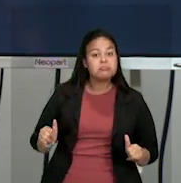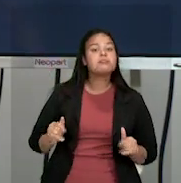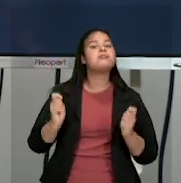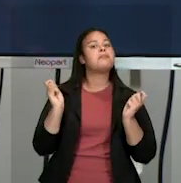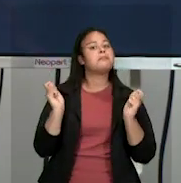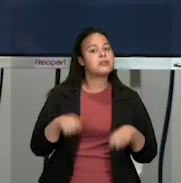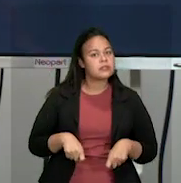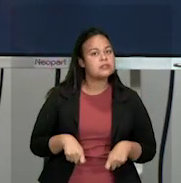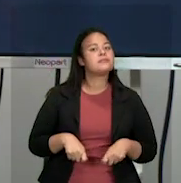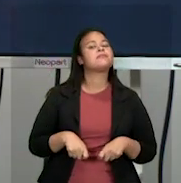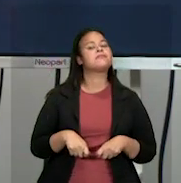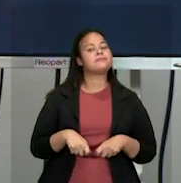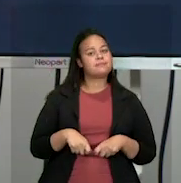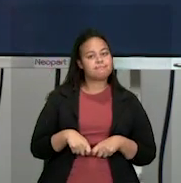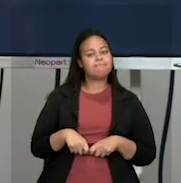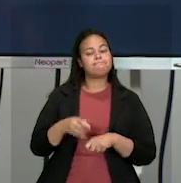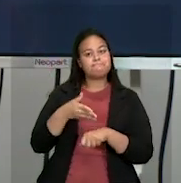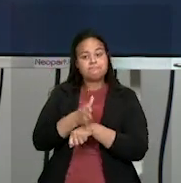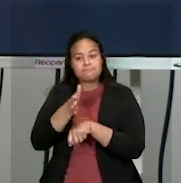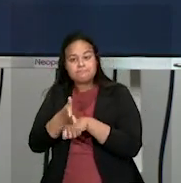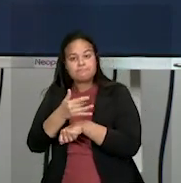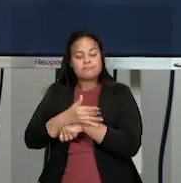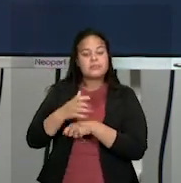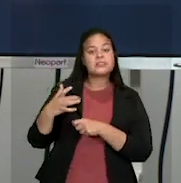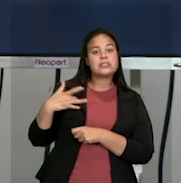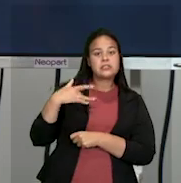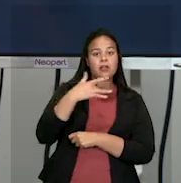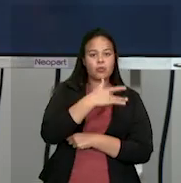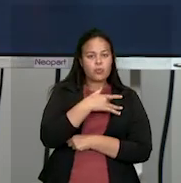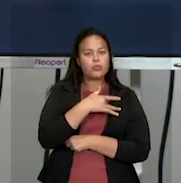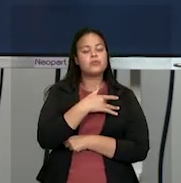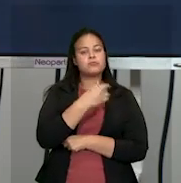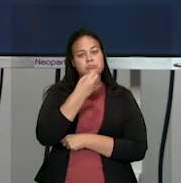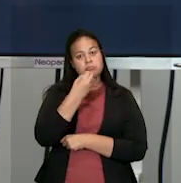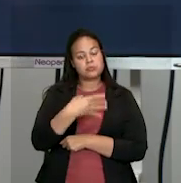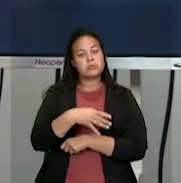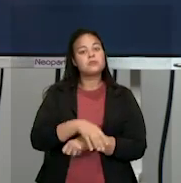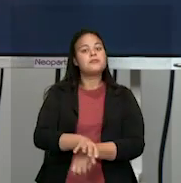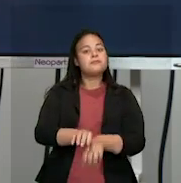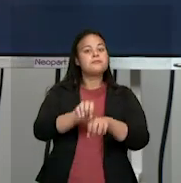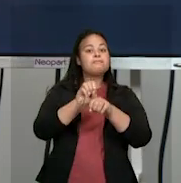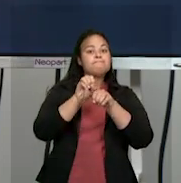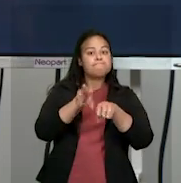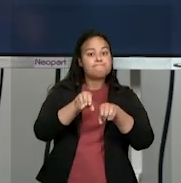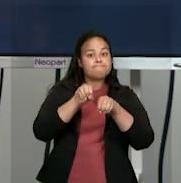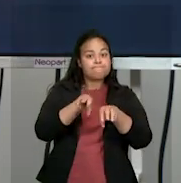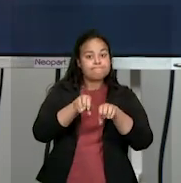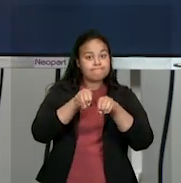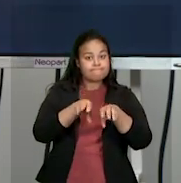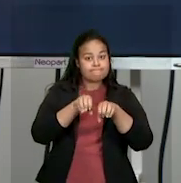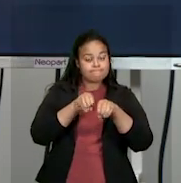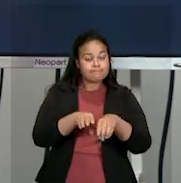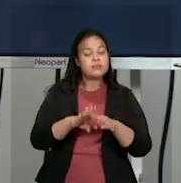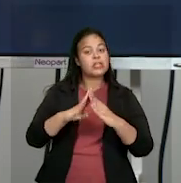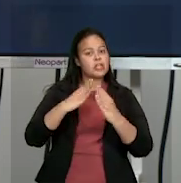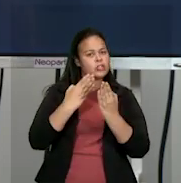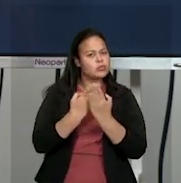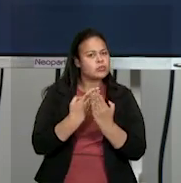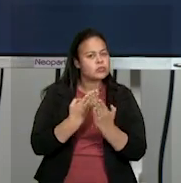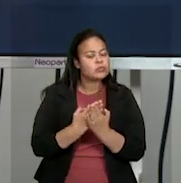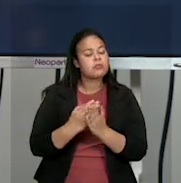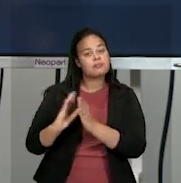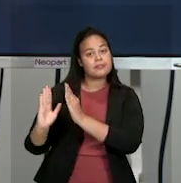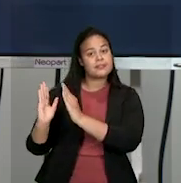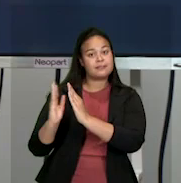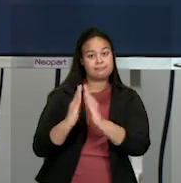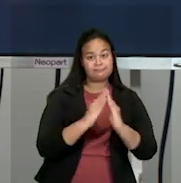tenham acesso a serviço de saúde, a educação, ou seja, que existam escolas para as